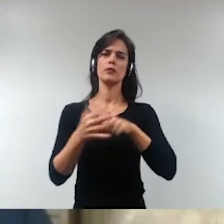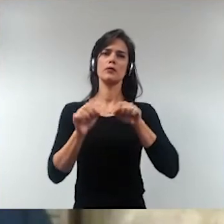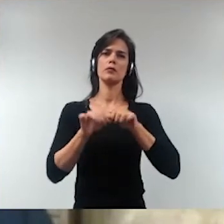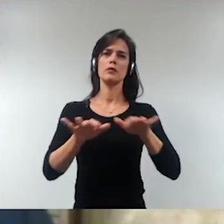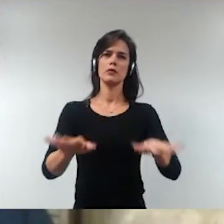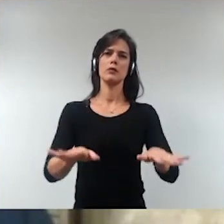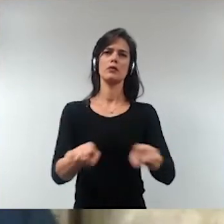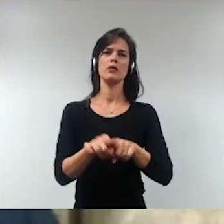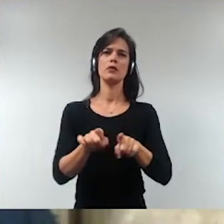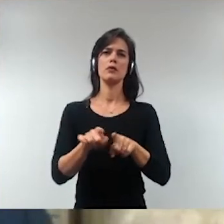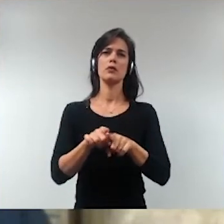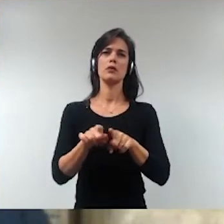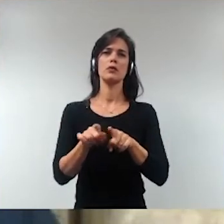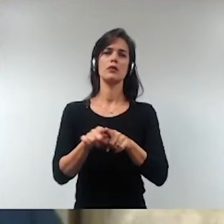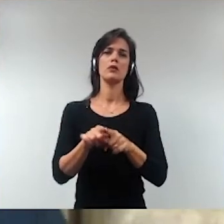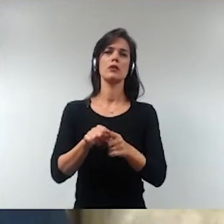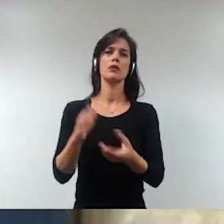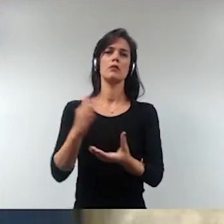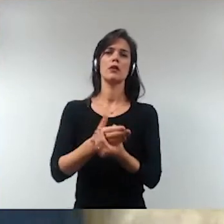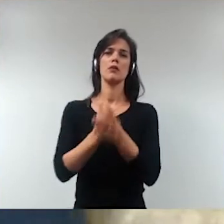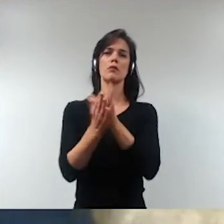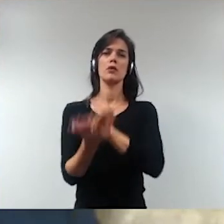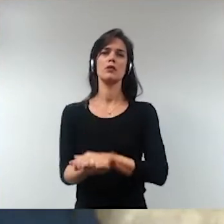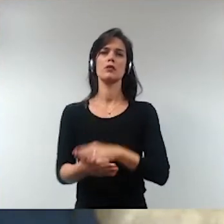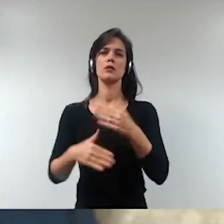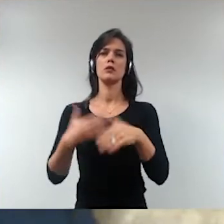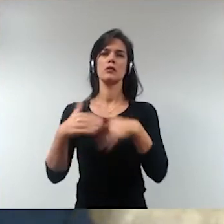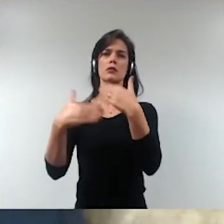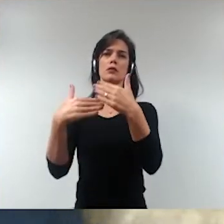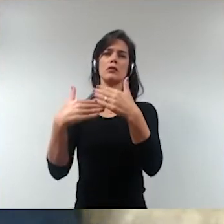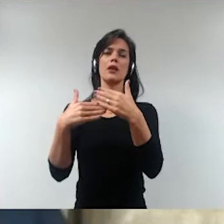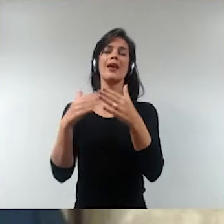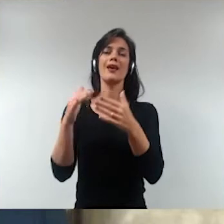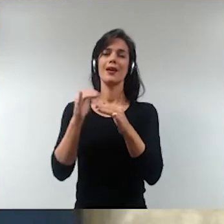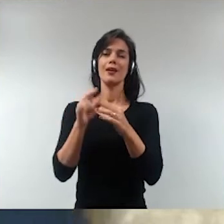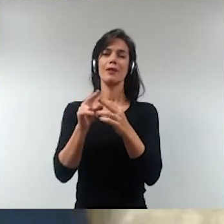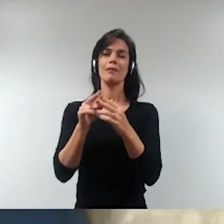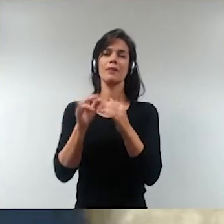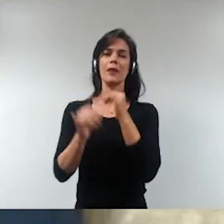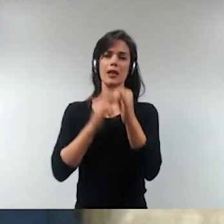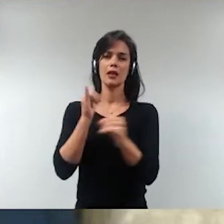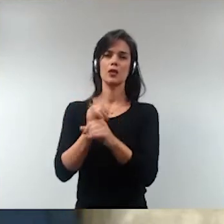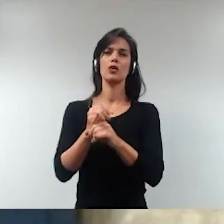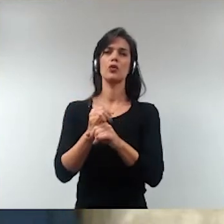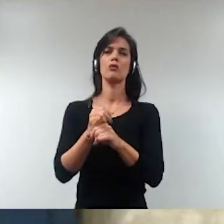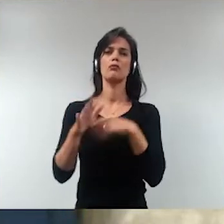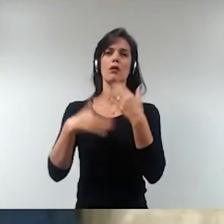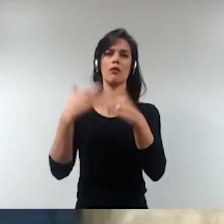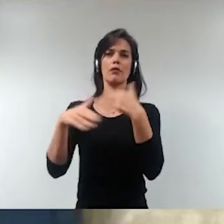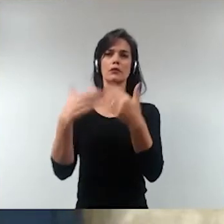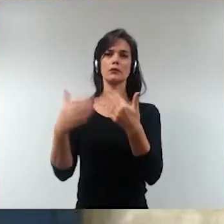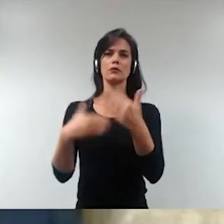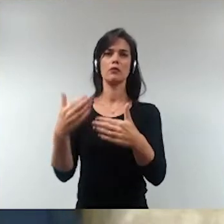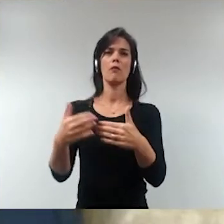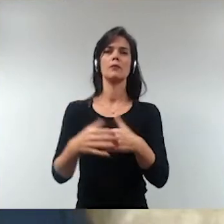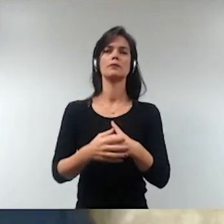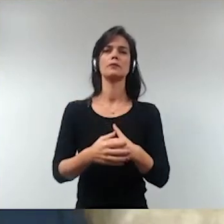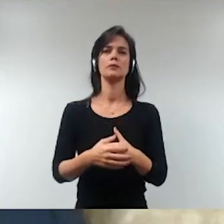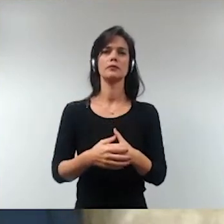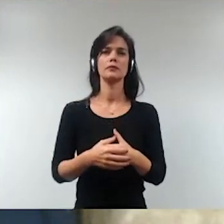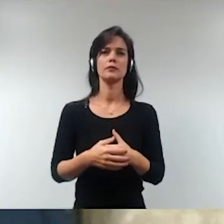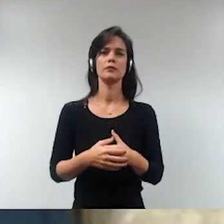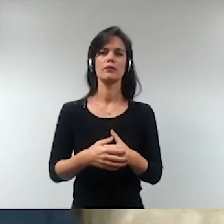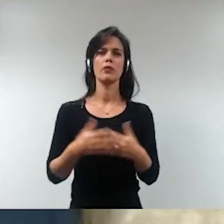o processo eletrônico, o que nós tivemos de avanços e retrocessos. Eu estava assistindo aqui ontem a palestra de Silvio